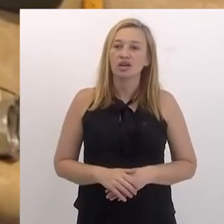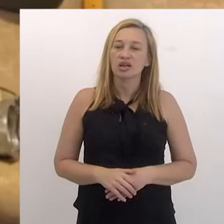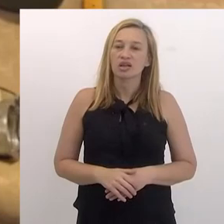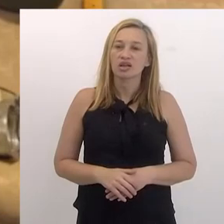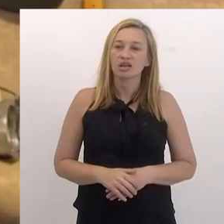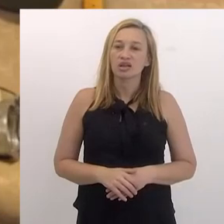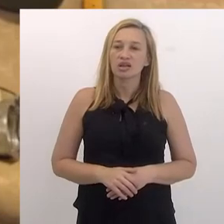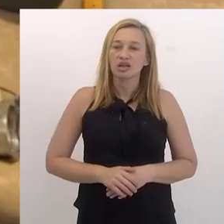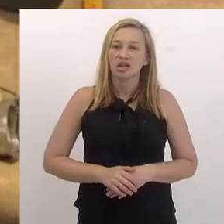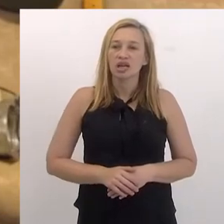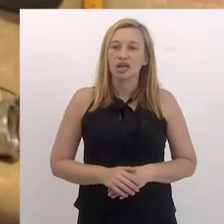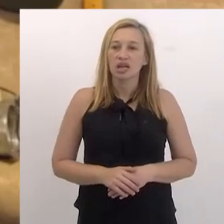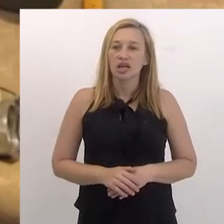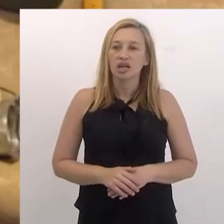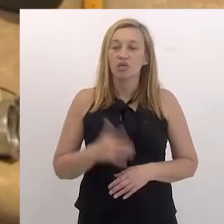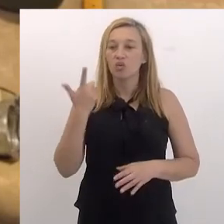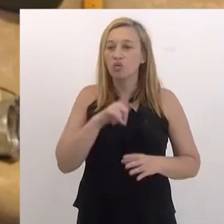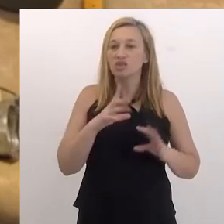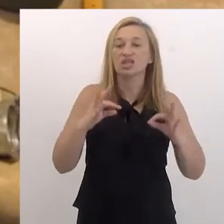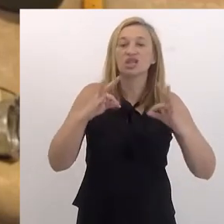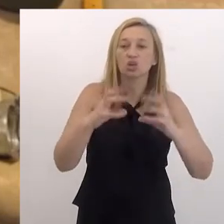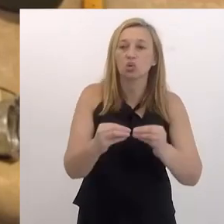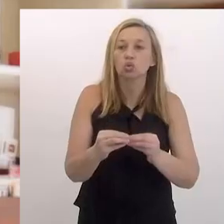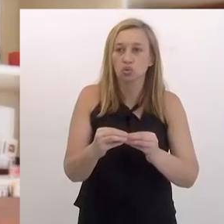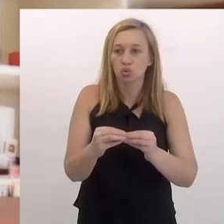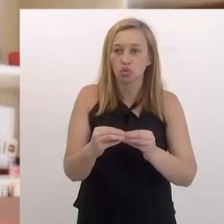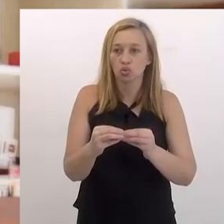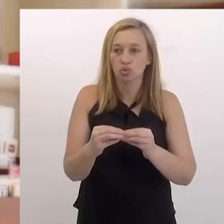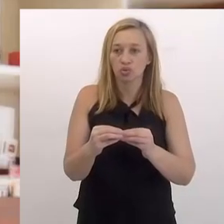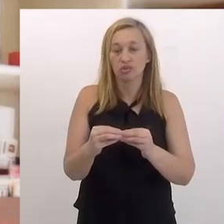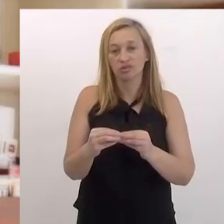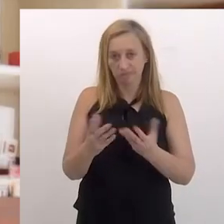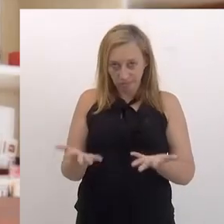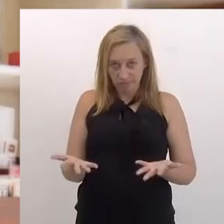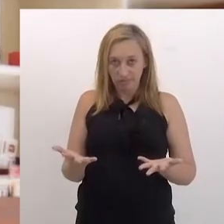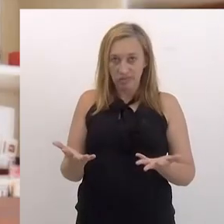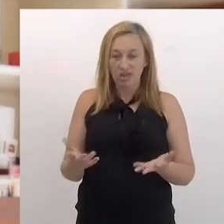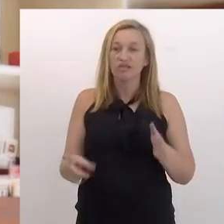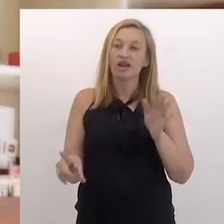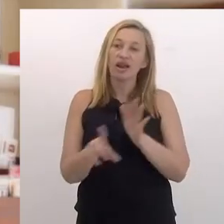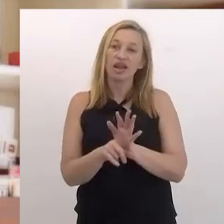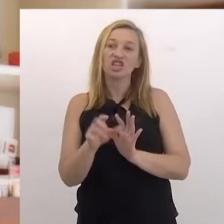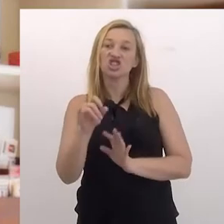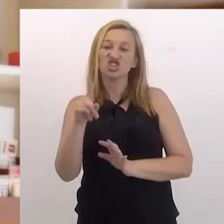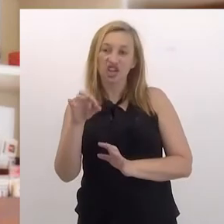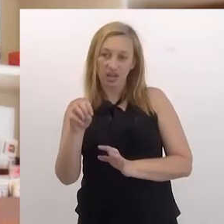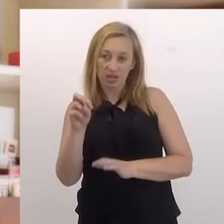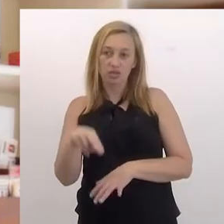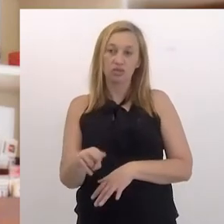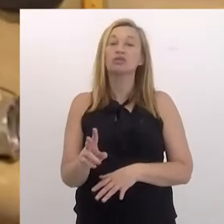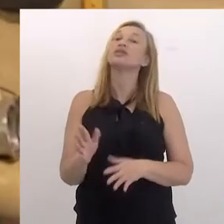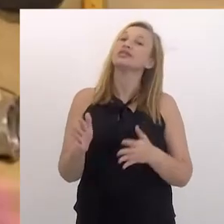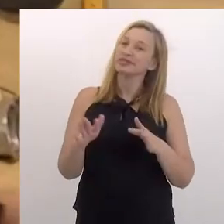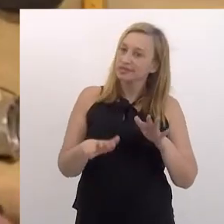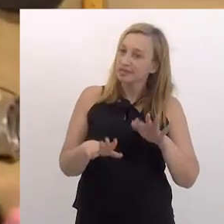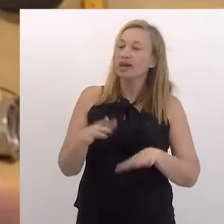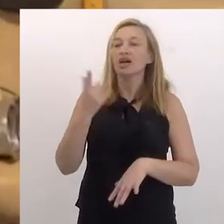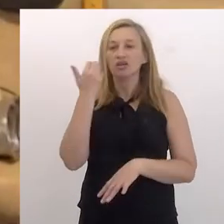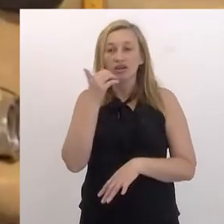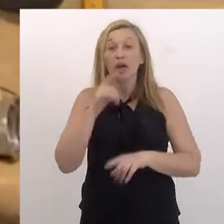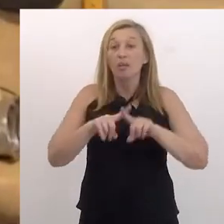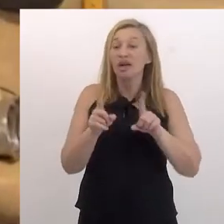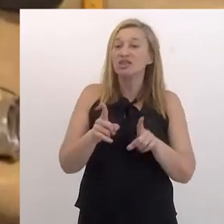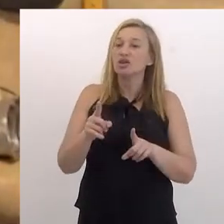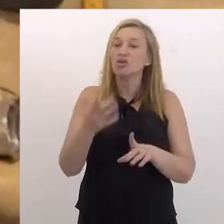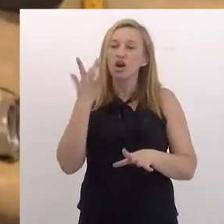o negócio é levar vantagem em tudo, que depois virou... Gerson, né? É, virou a lei Gerson, que tem um pouco a